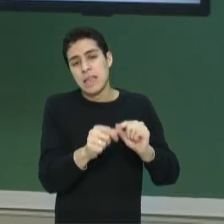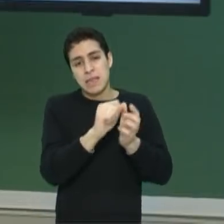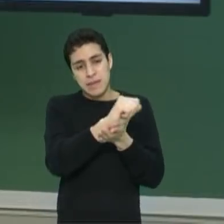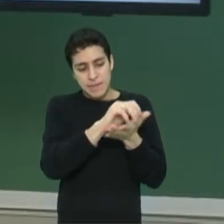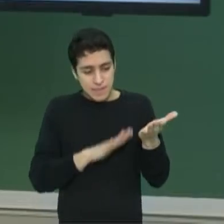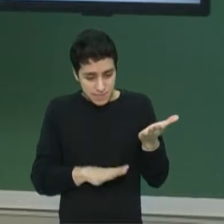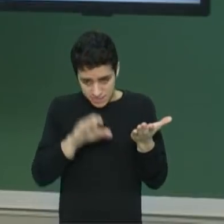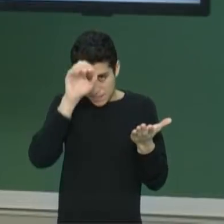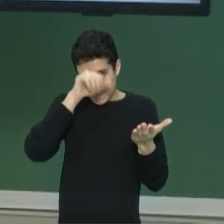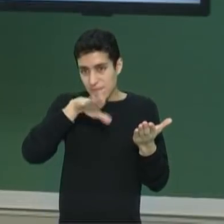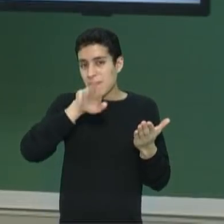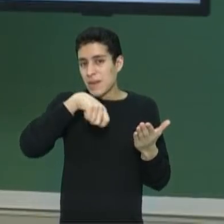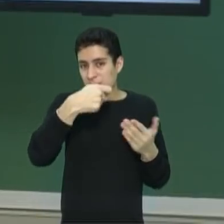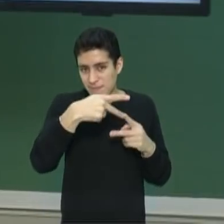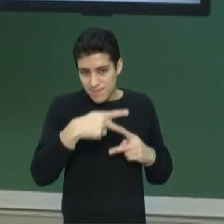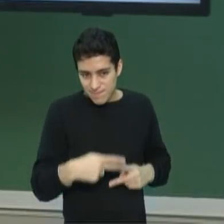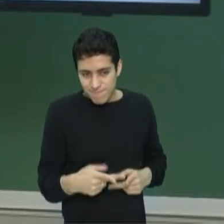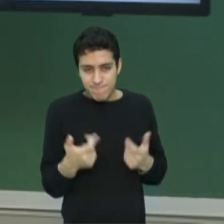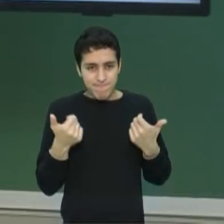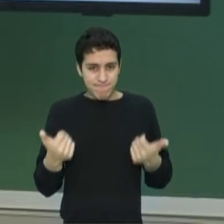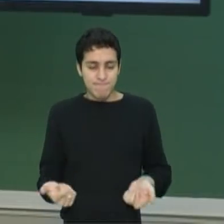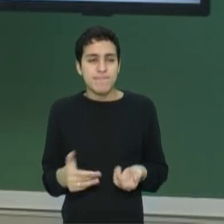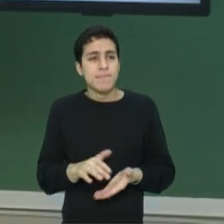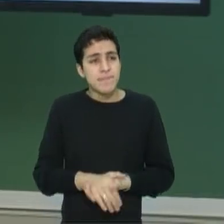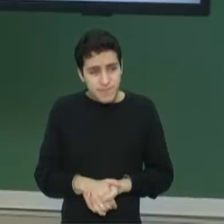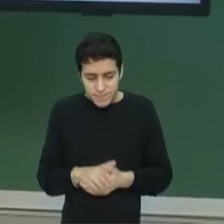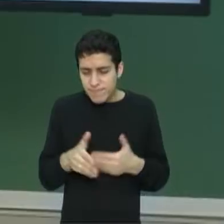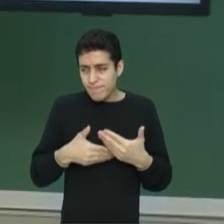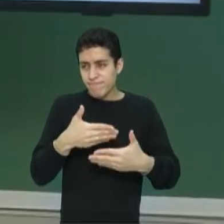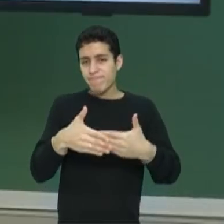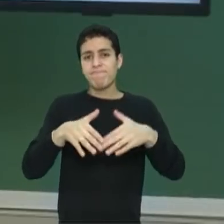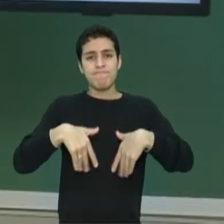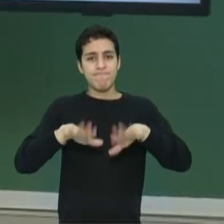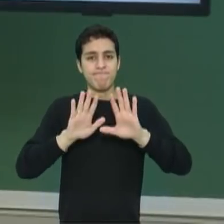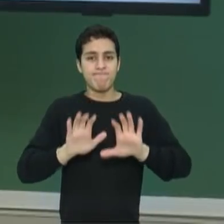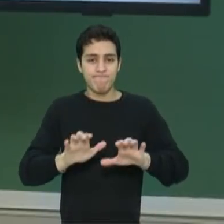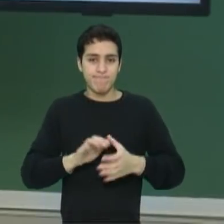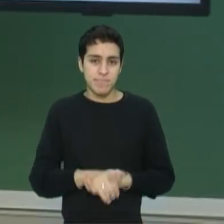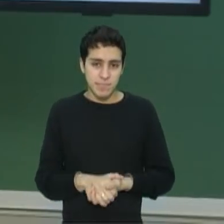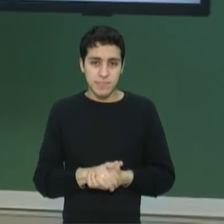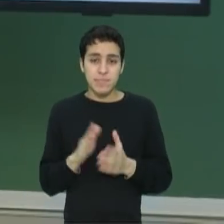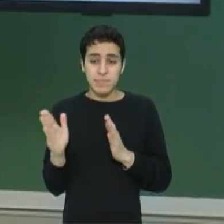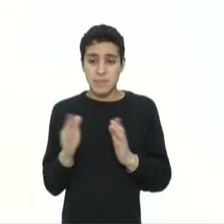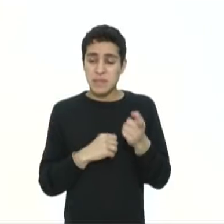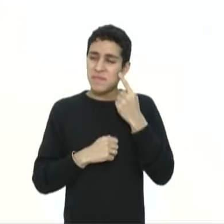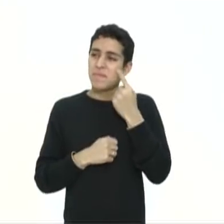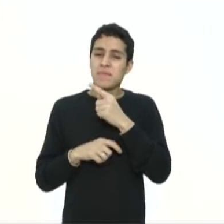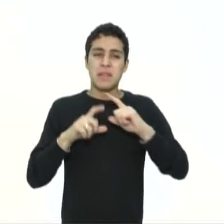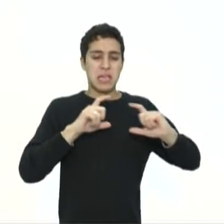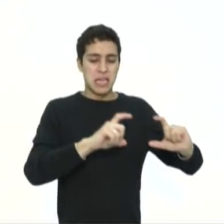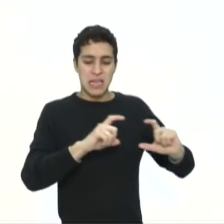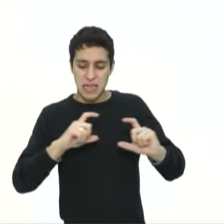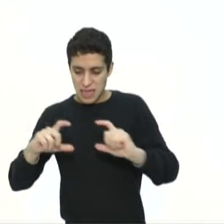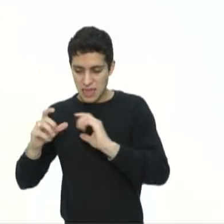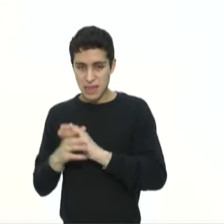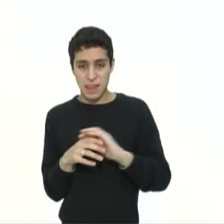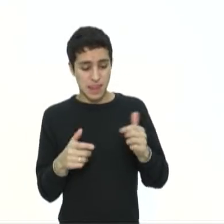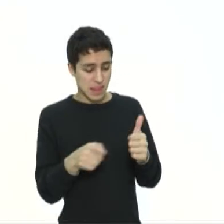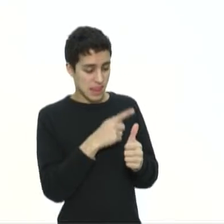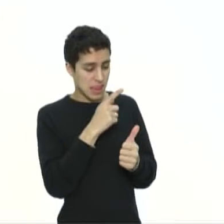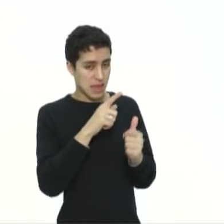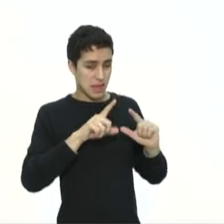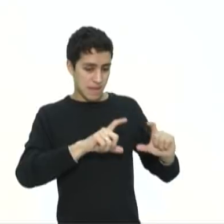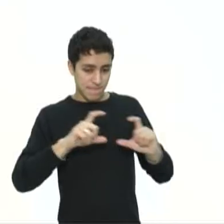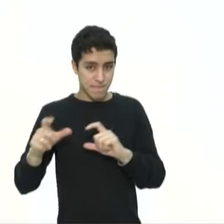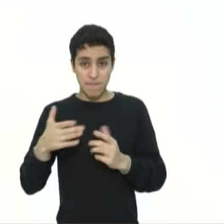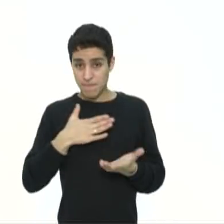exercícios para aprender as preposições. Muito bem. E por aí vai. Vamos ler aqui então essa tirinha. Primeiro quadrinho.